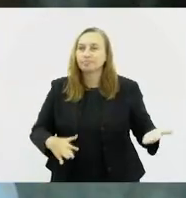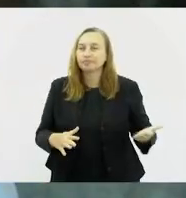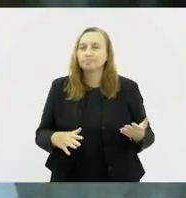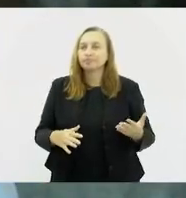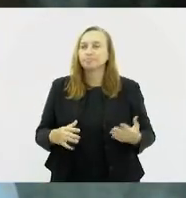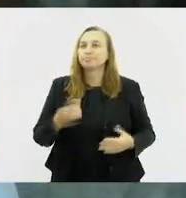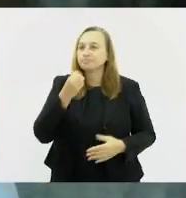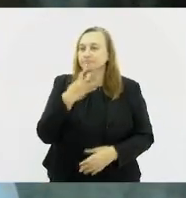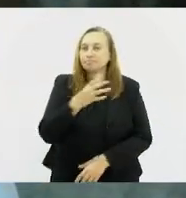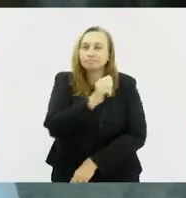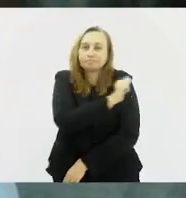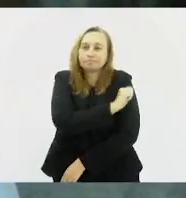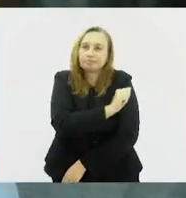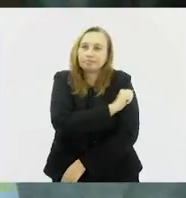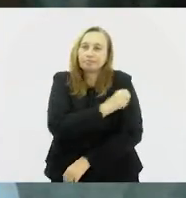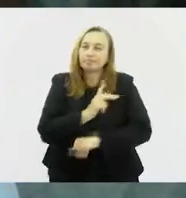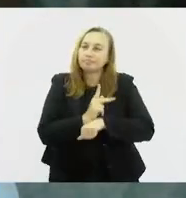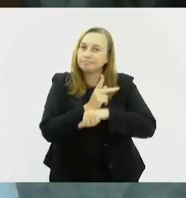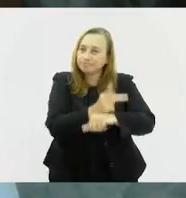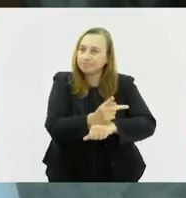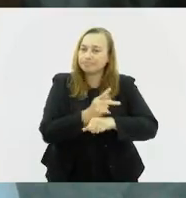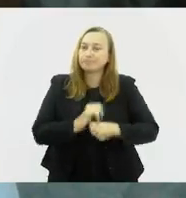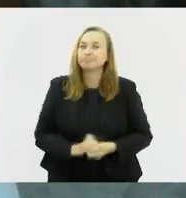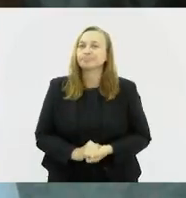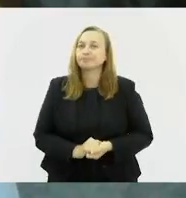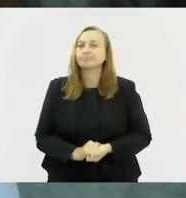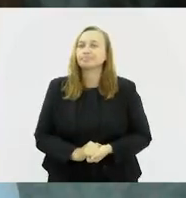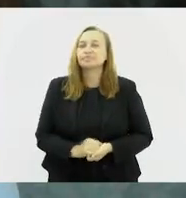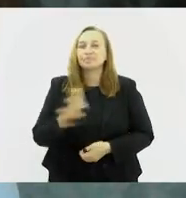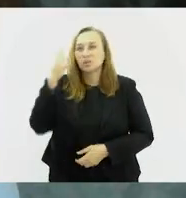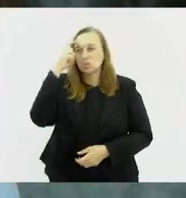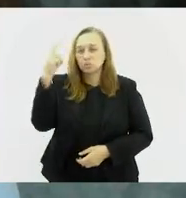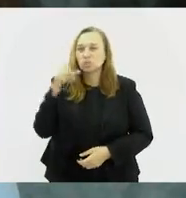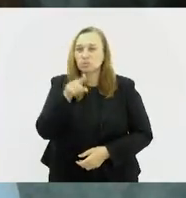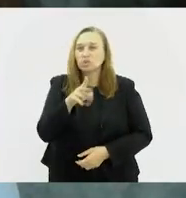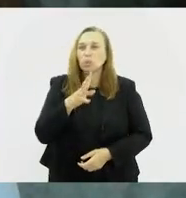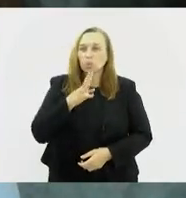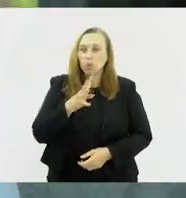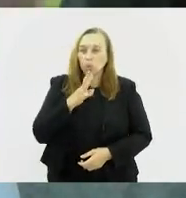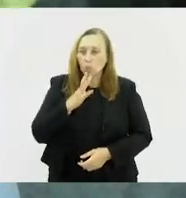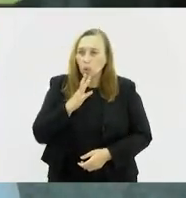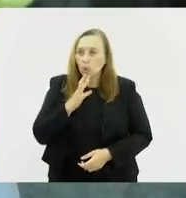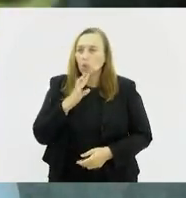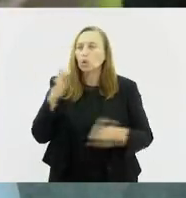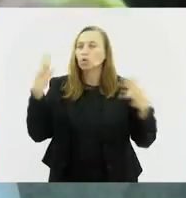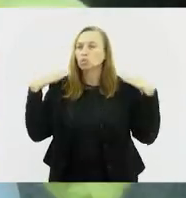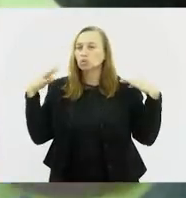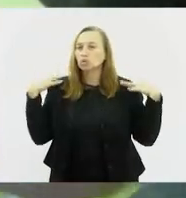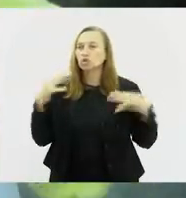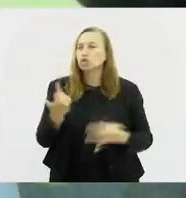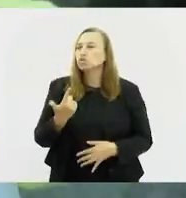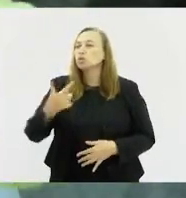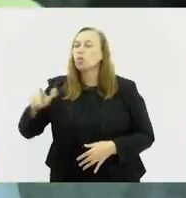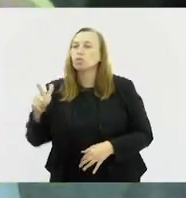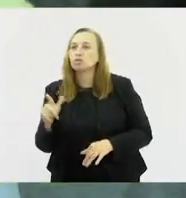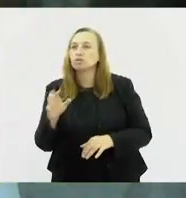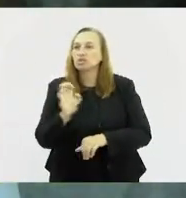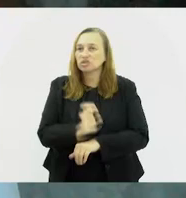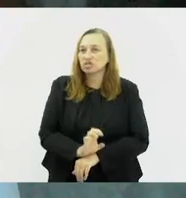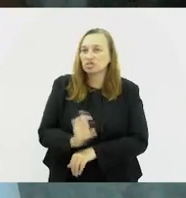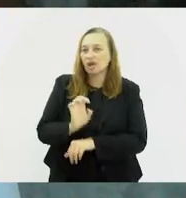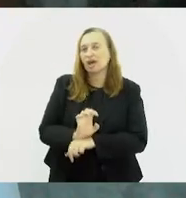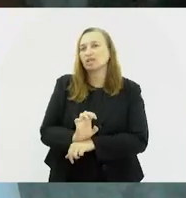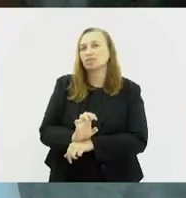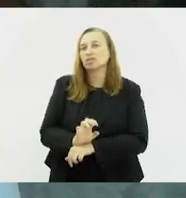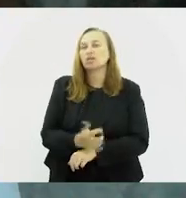bom aluno. E essa parte cultural de você conhecer o turismo de outros estados, conhecer de